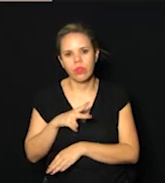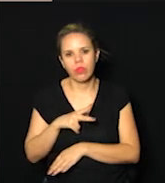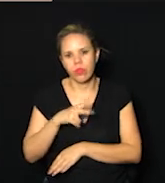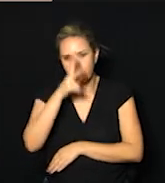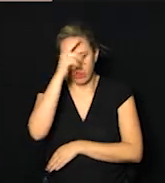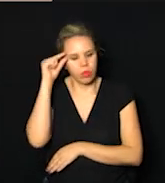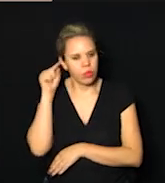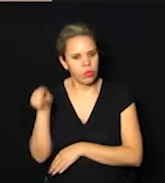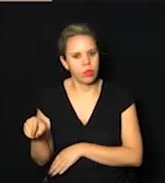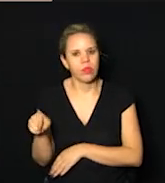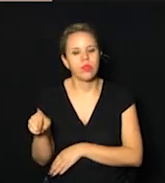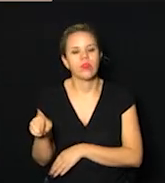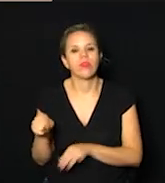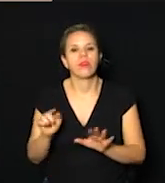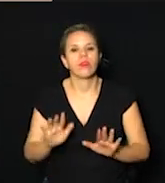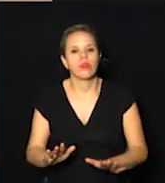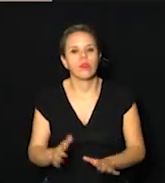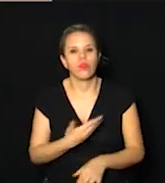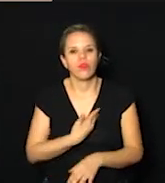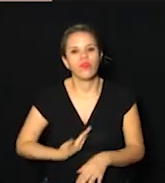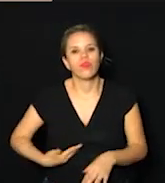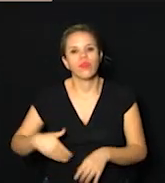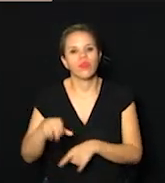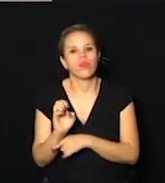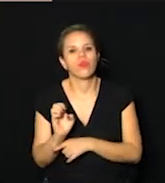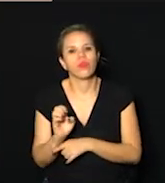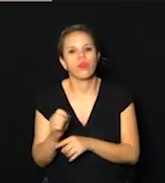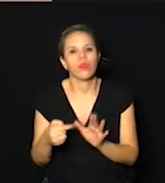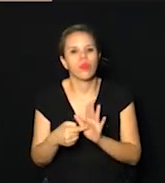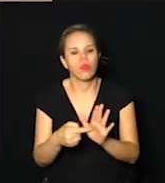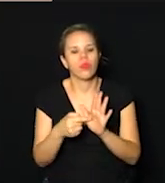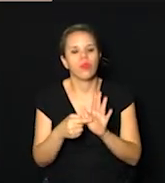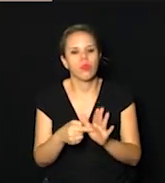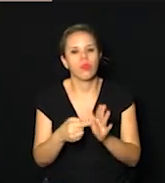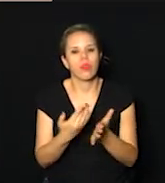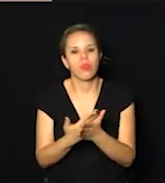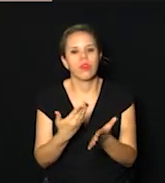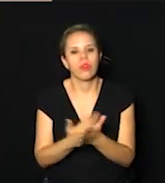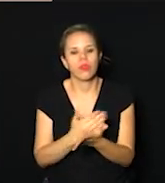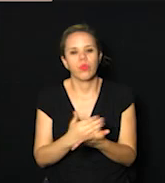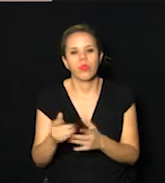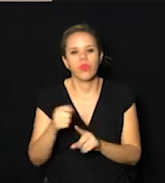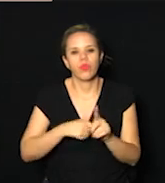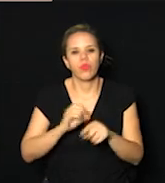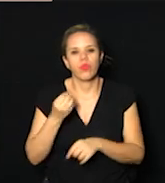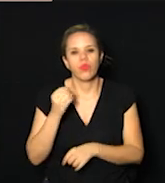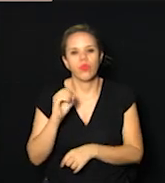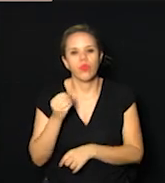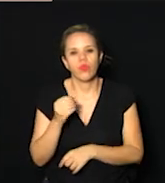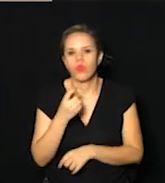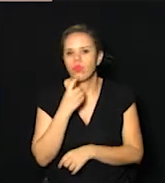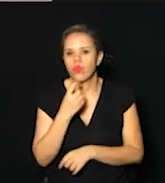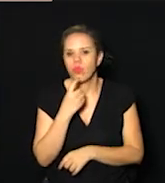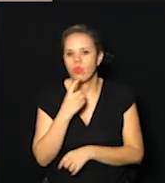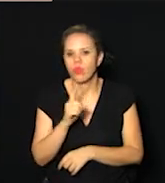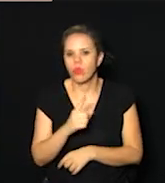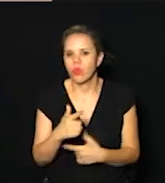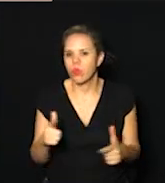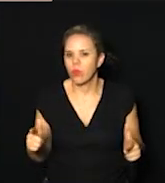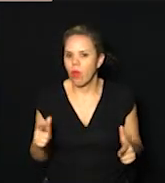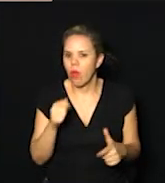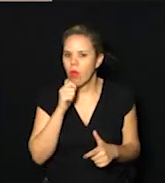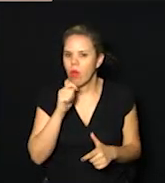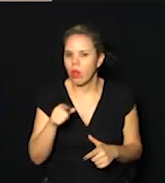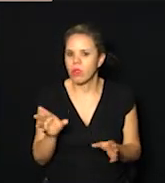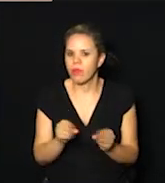prefeito reforçou que, apesar do governo do estado sinalizar para essas aulas no início de outubro, em Campinas não há ainda